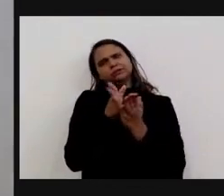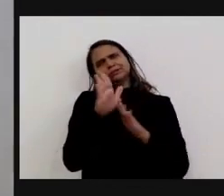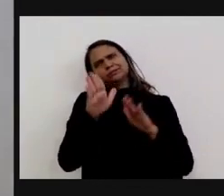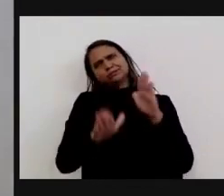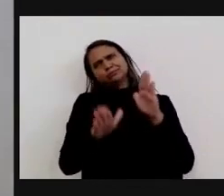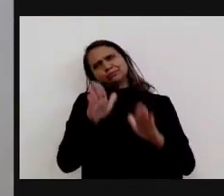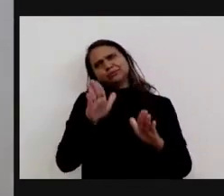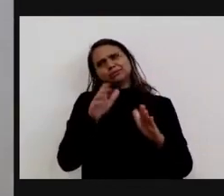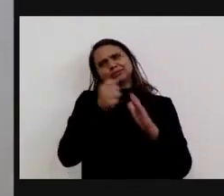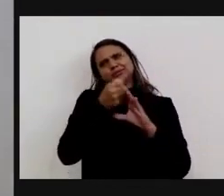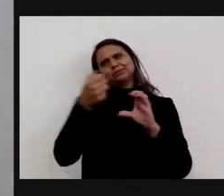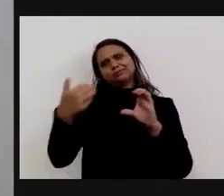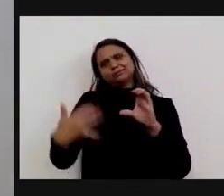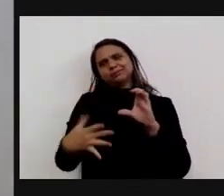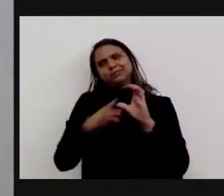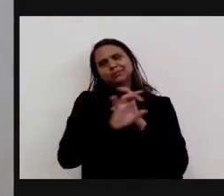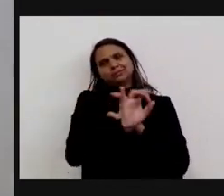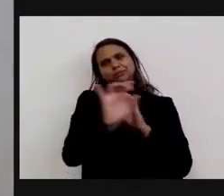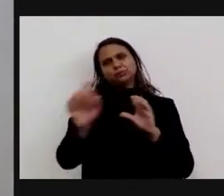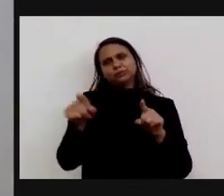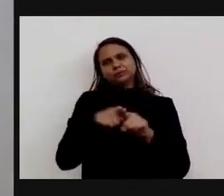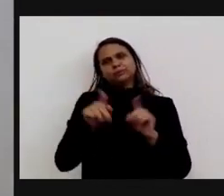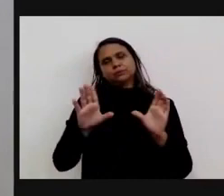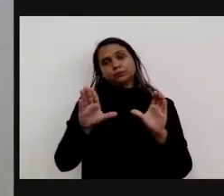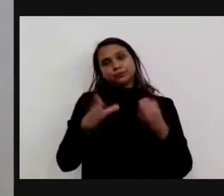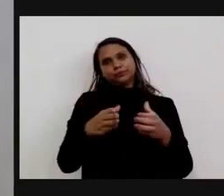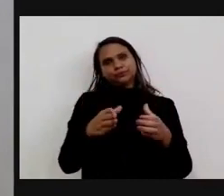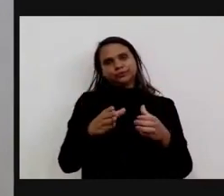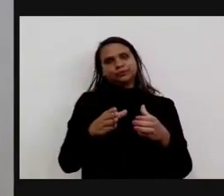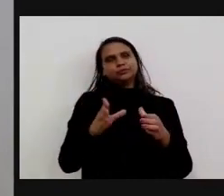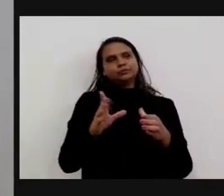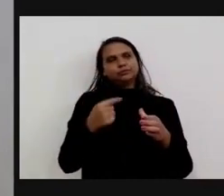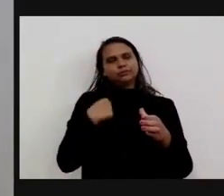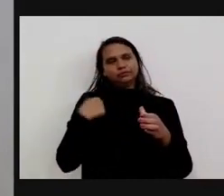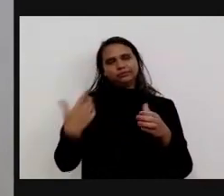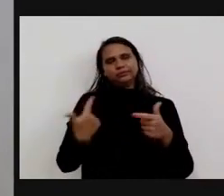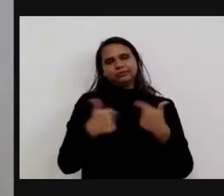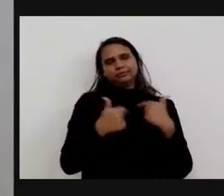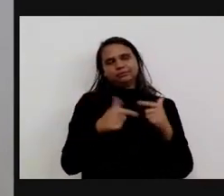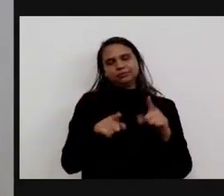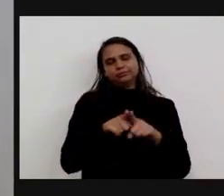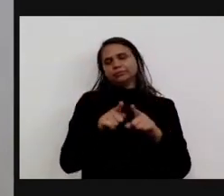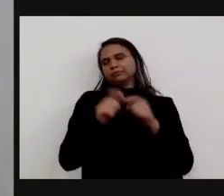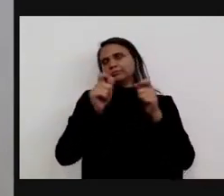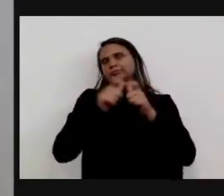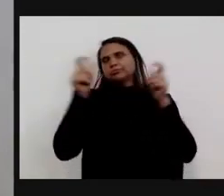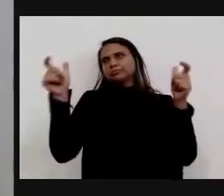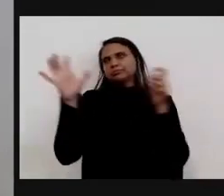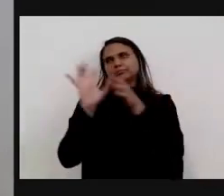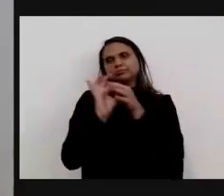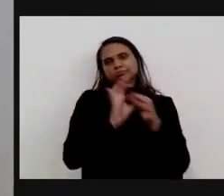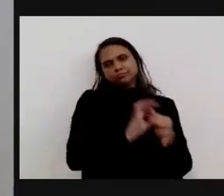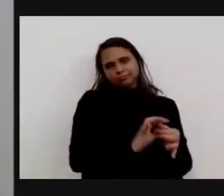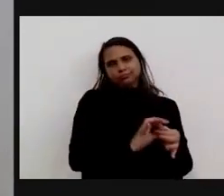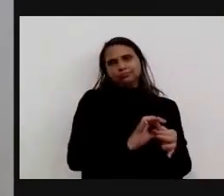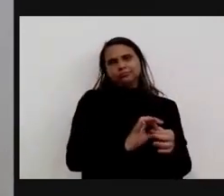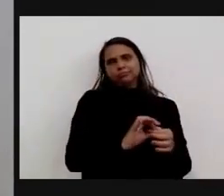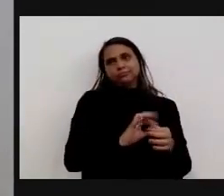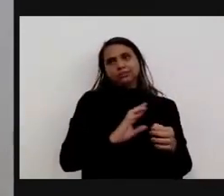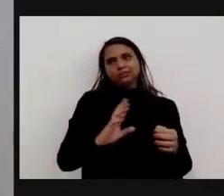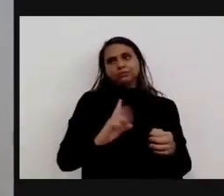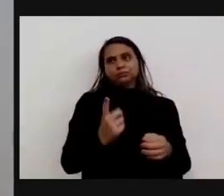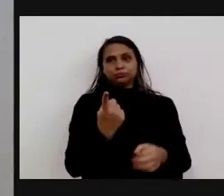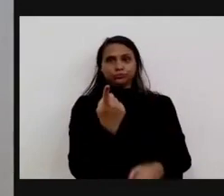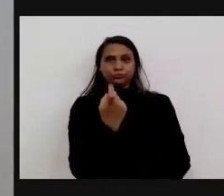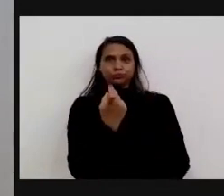características individuais da equipe onde você está envolvida da organização e do contexto maior então não tem não é uma única coisa